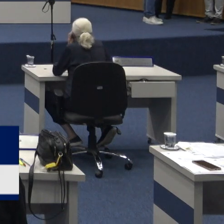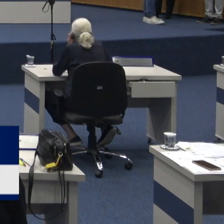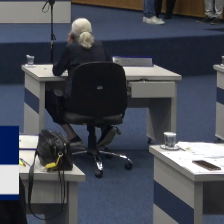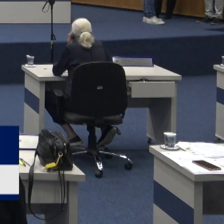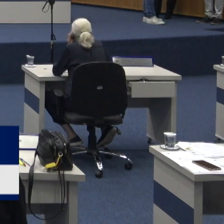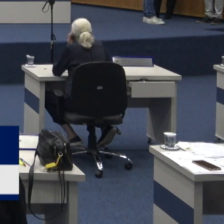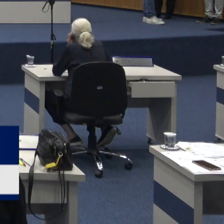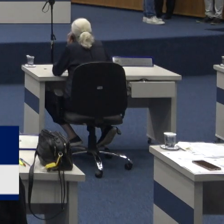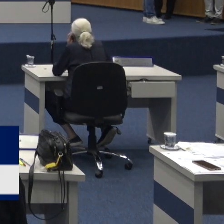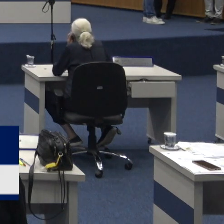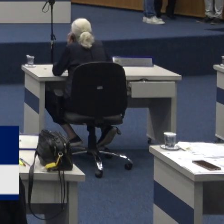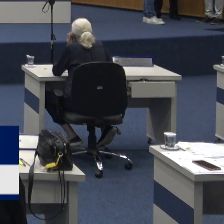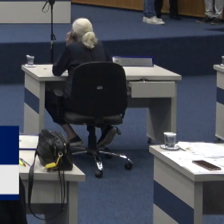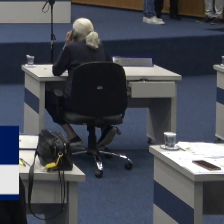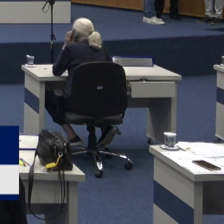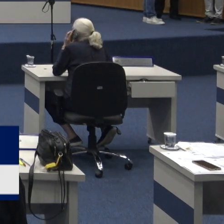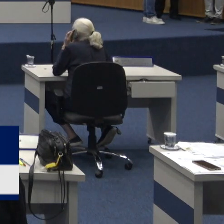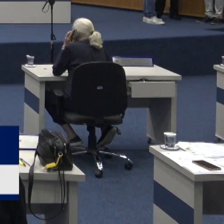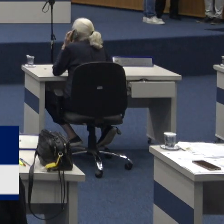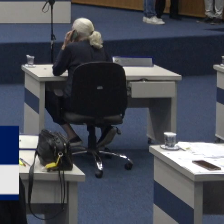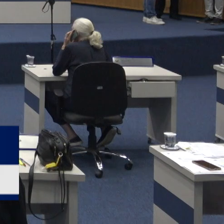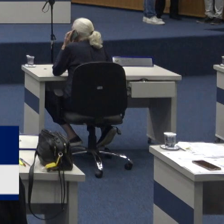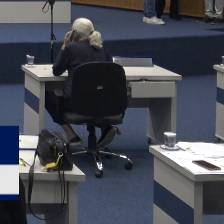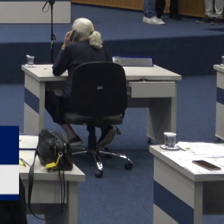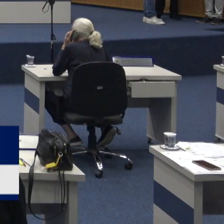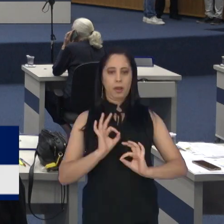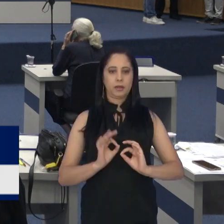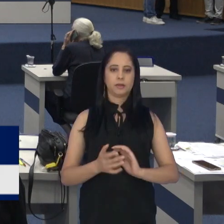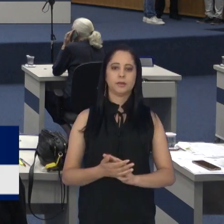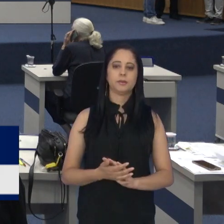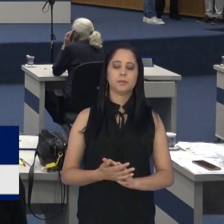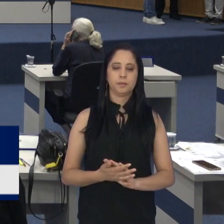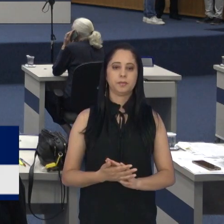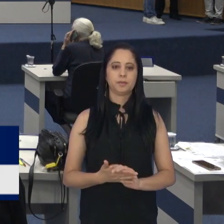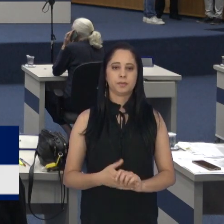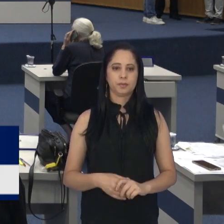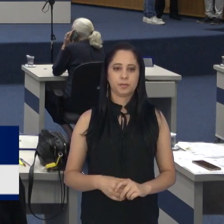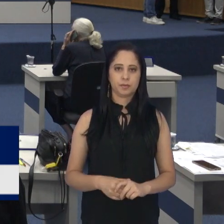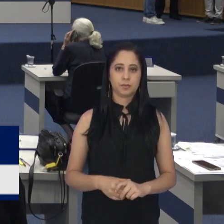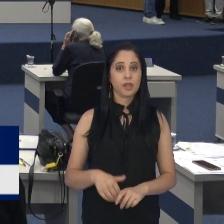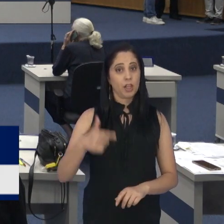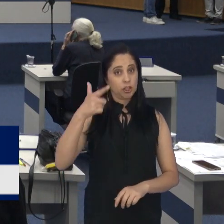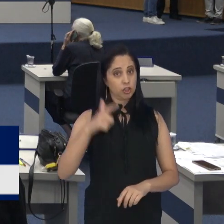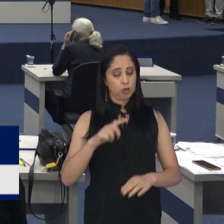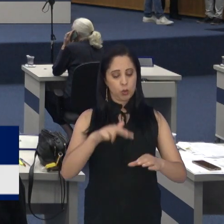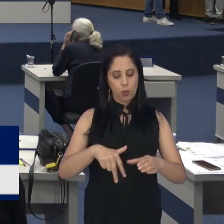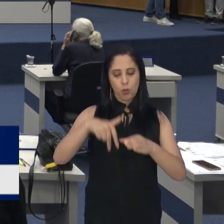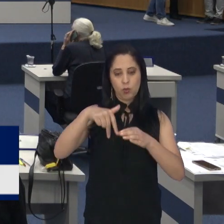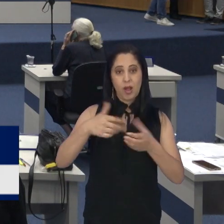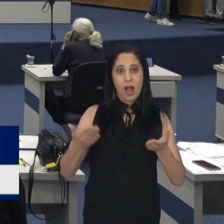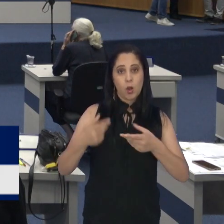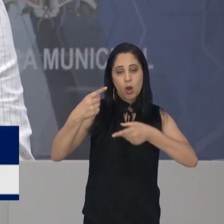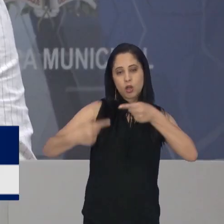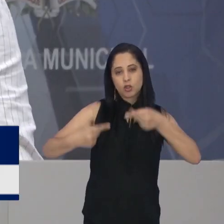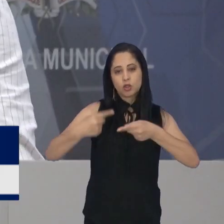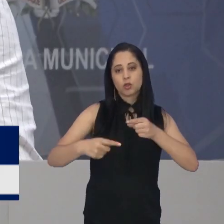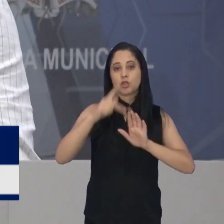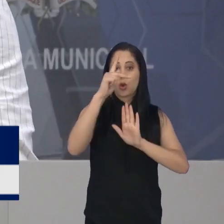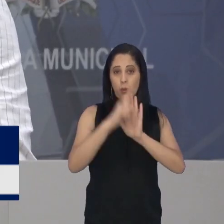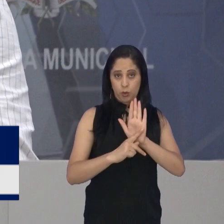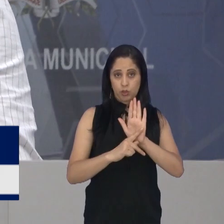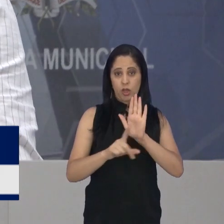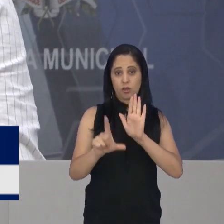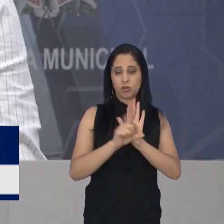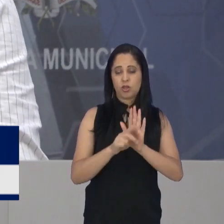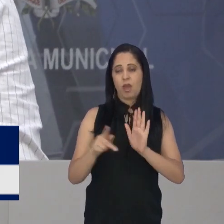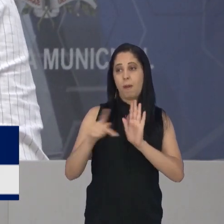Imagina, estava me preparando aqui também. Senhor presidente, mais uma vez aqui na tribuna, agora para discutir o projeto do Poder Executivo